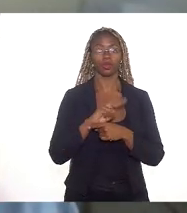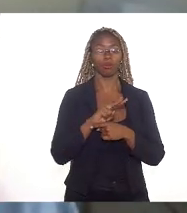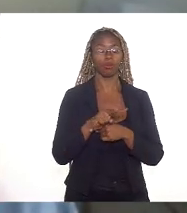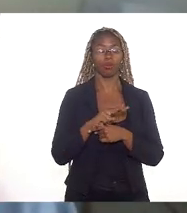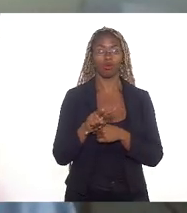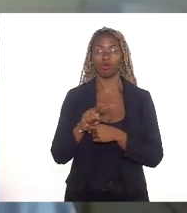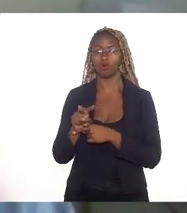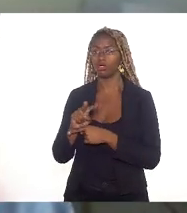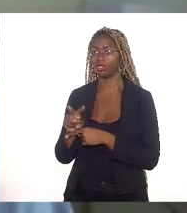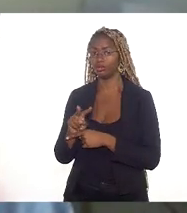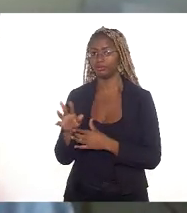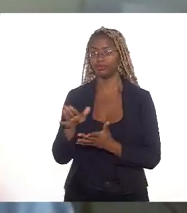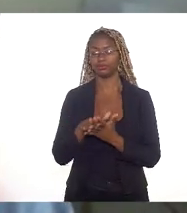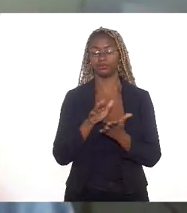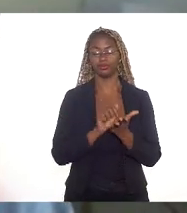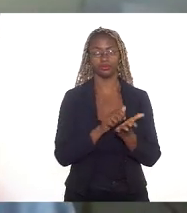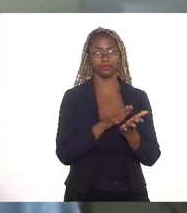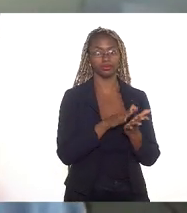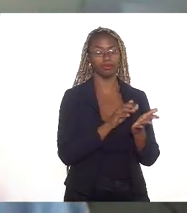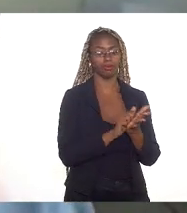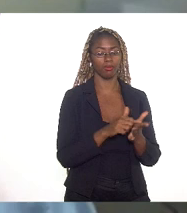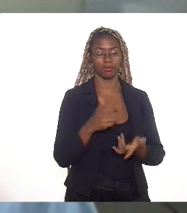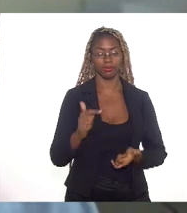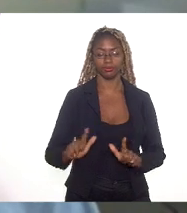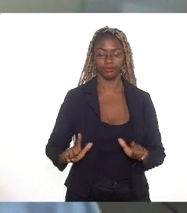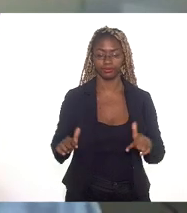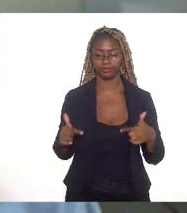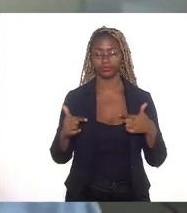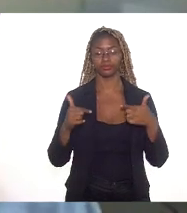monitoramento e registro das ações